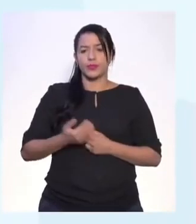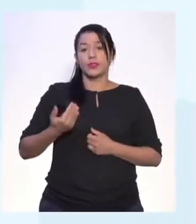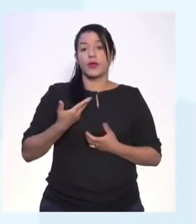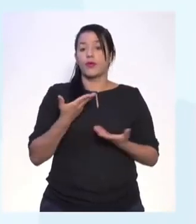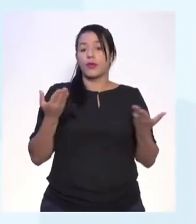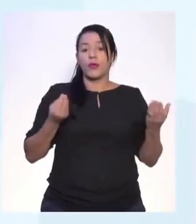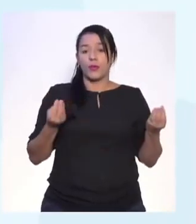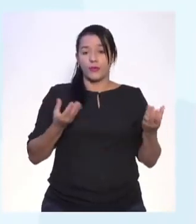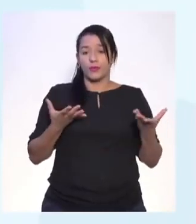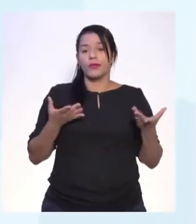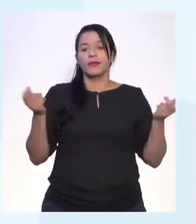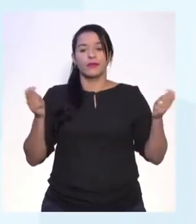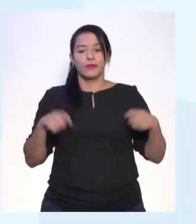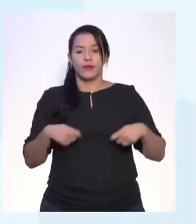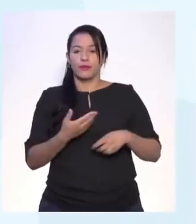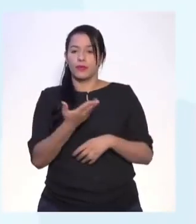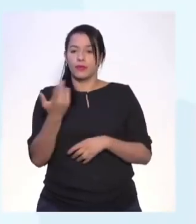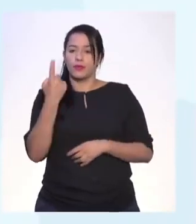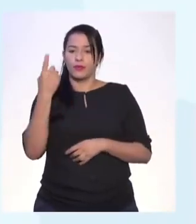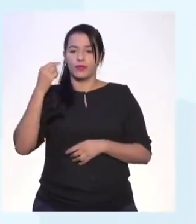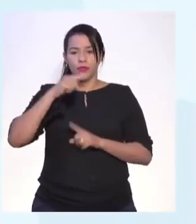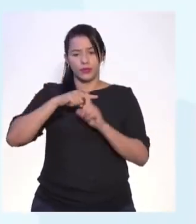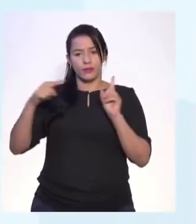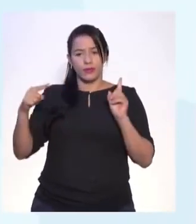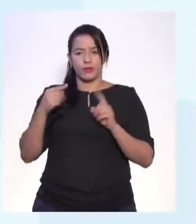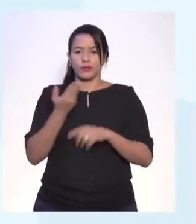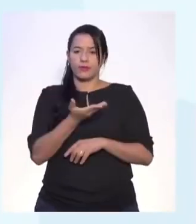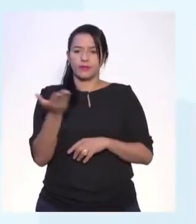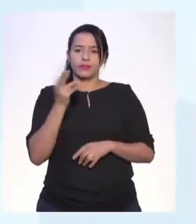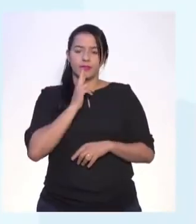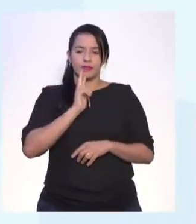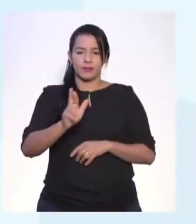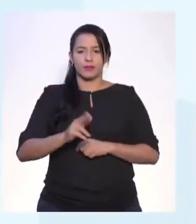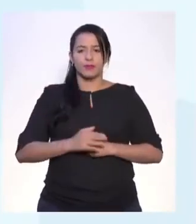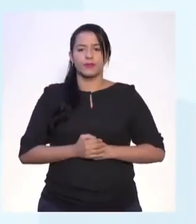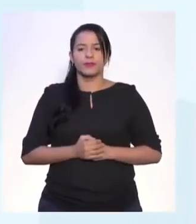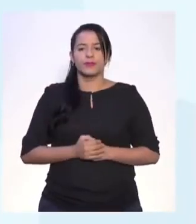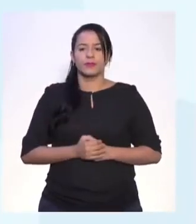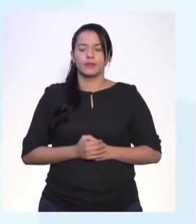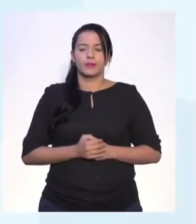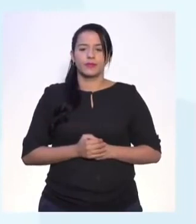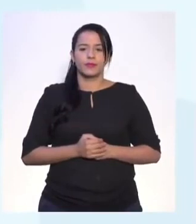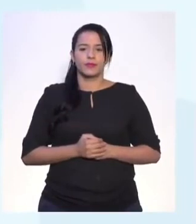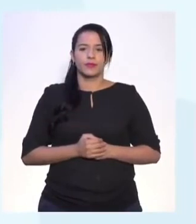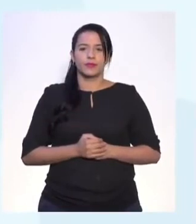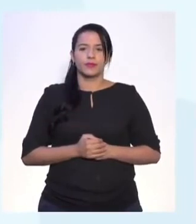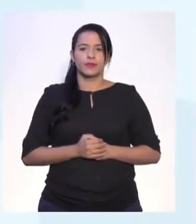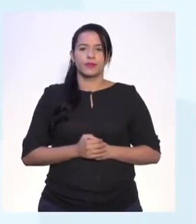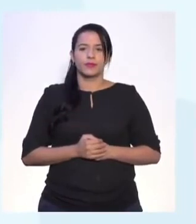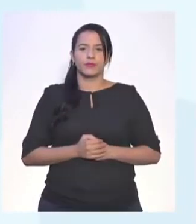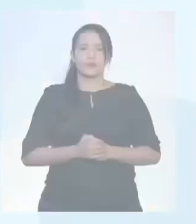De que forma? Tá? 1 minutinho e meio para vocês responderem.